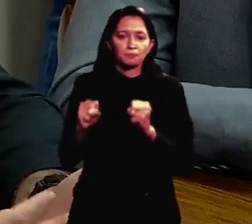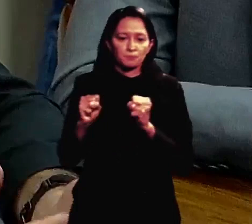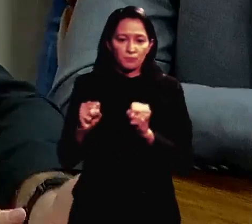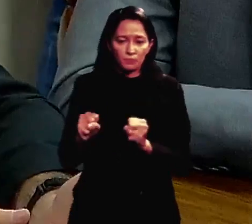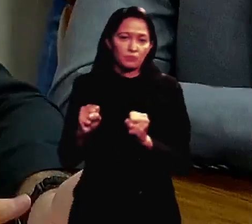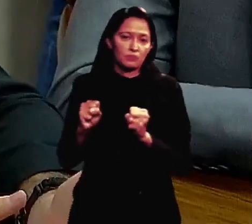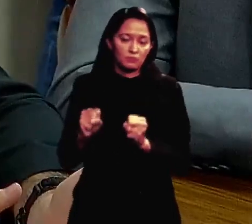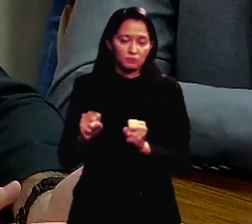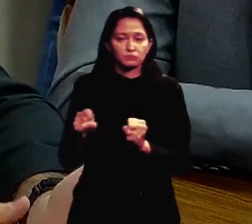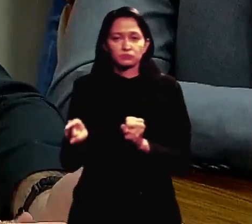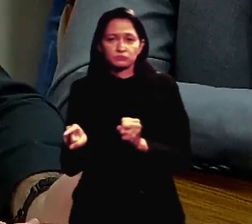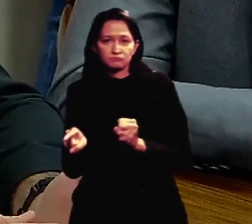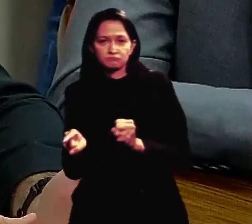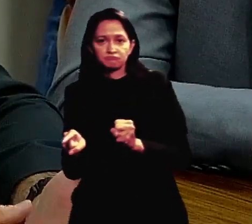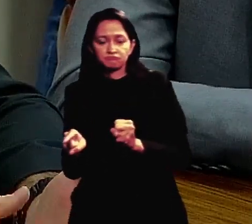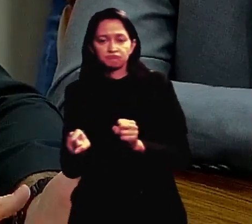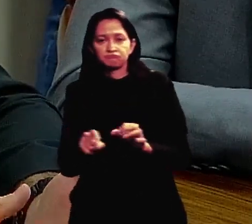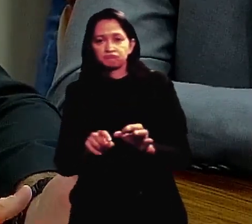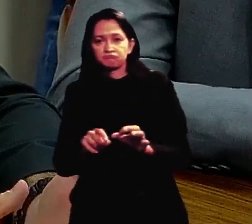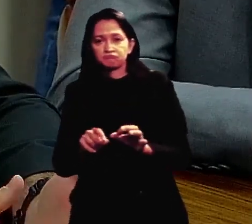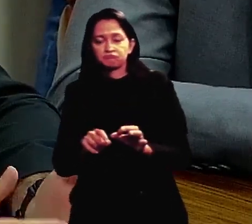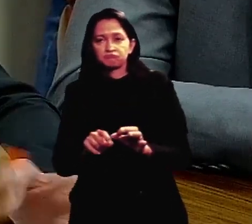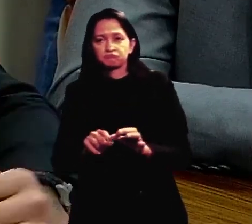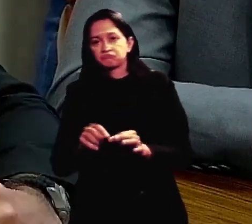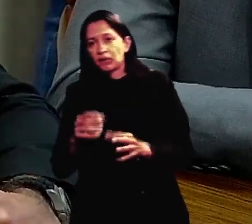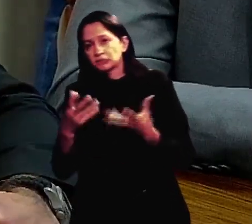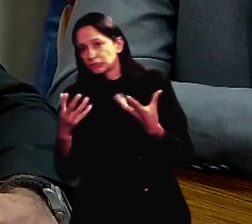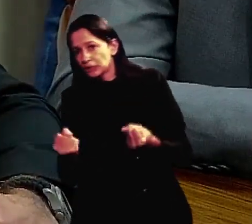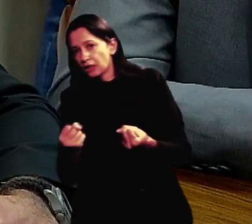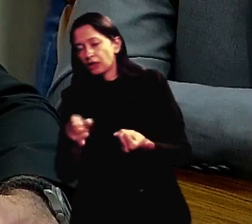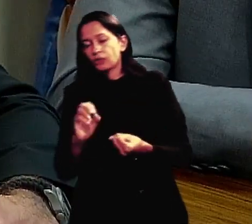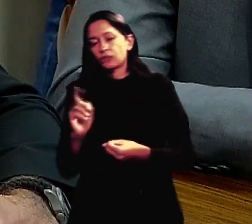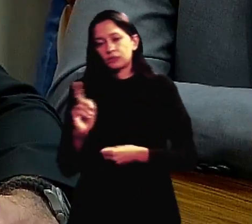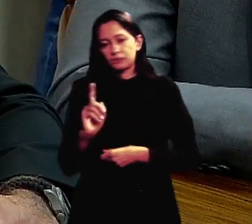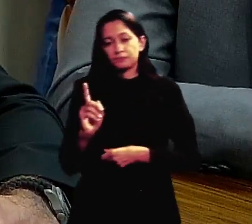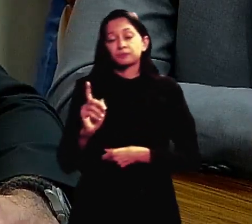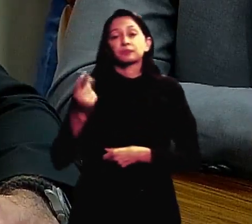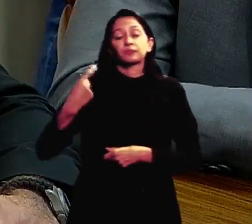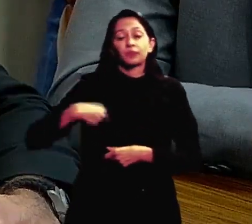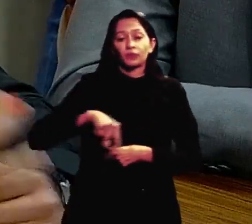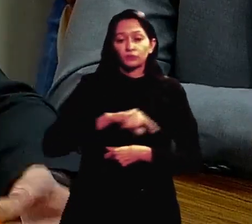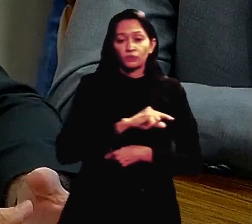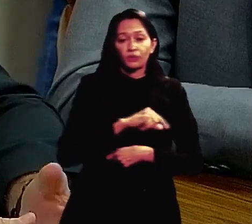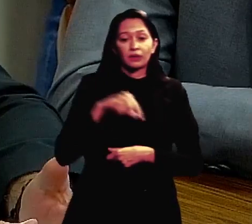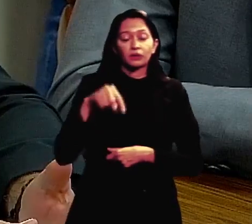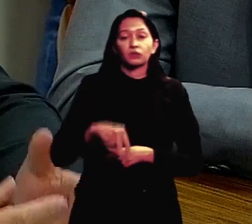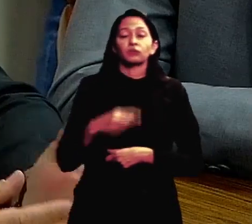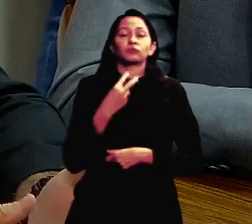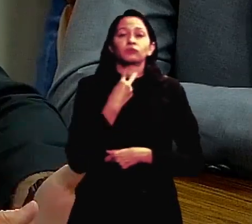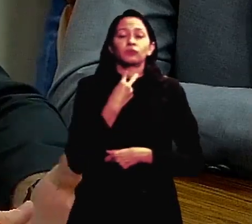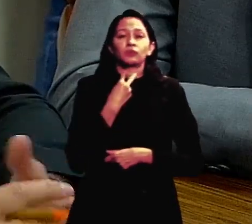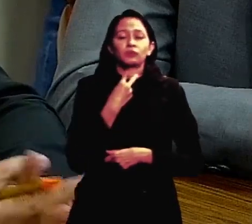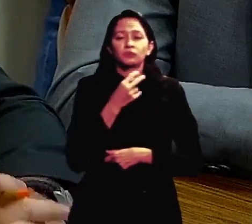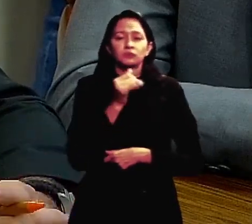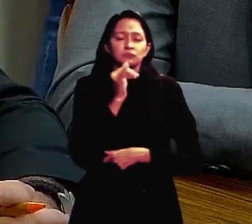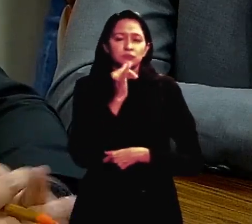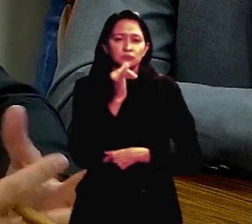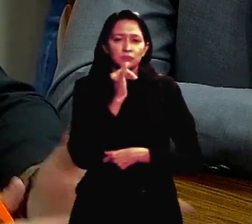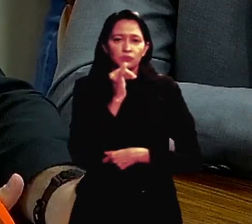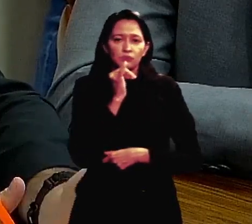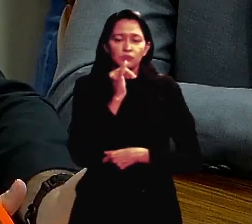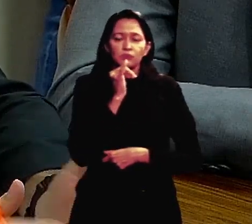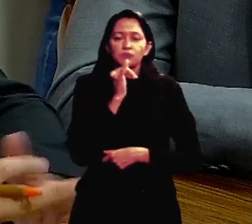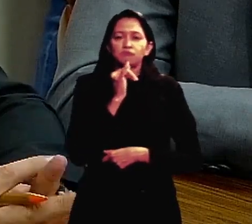liberalidade, instituir esse percentual ou não, porque nós não podemos inferir da questão